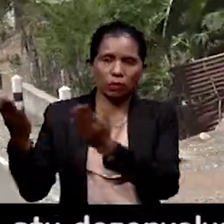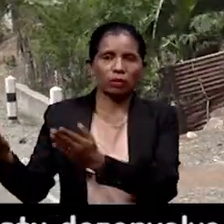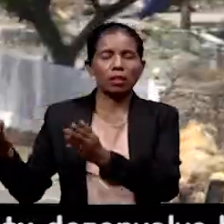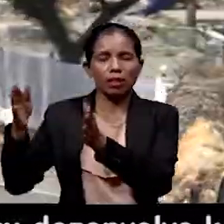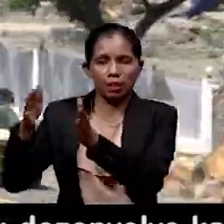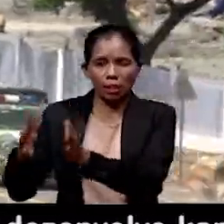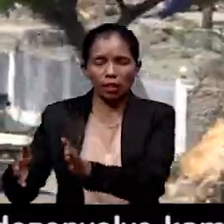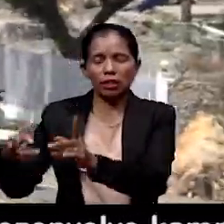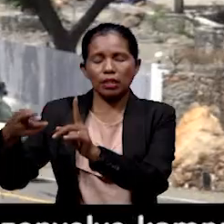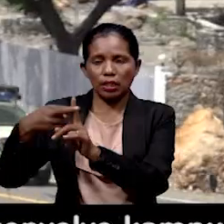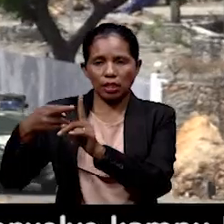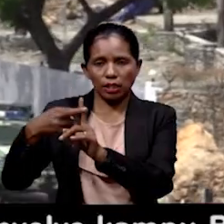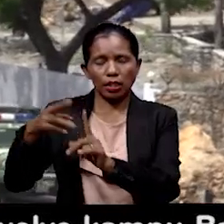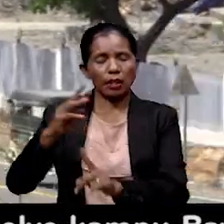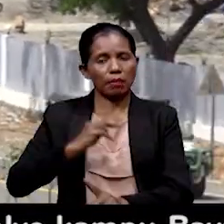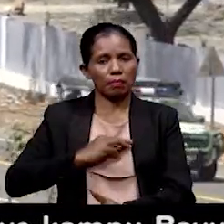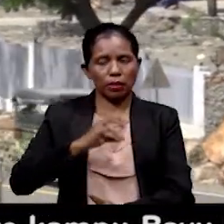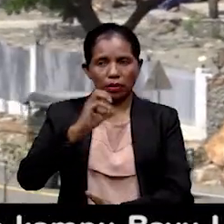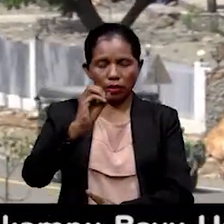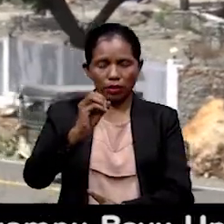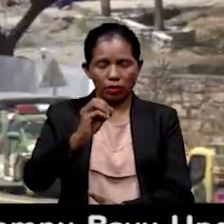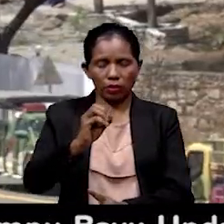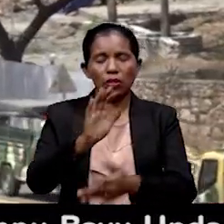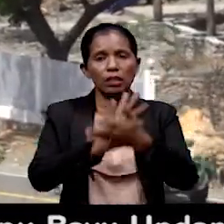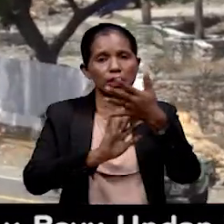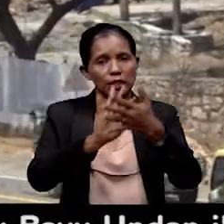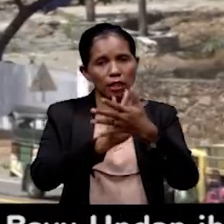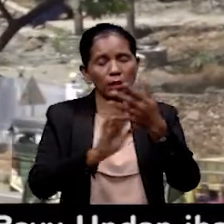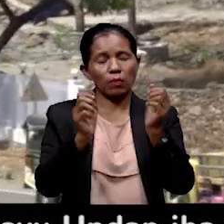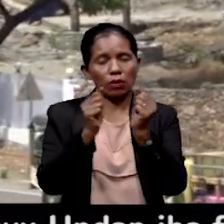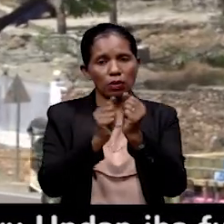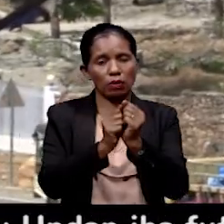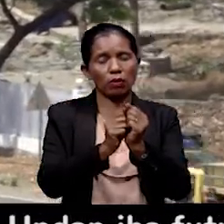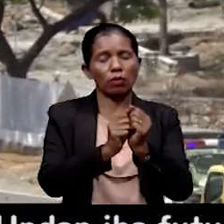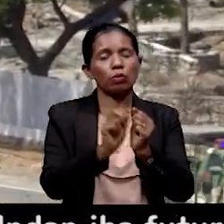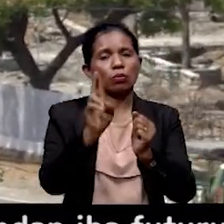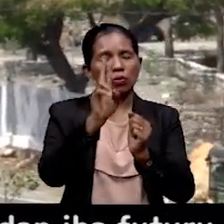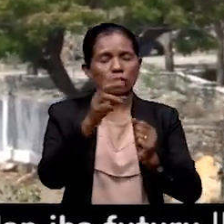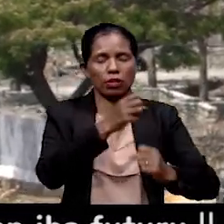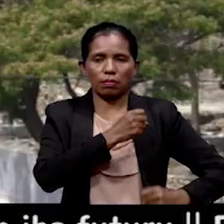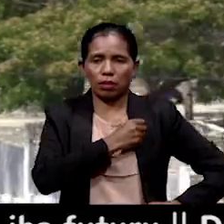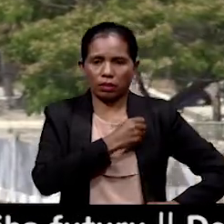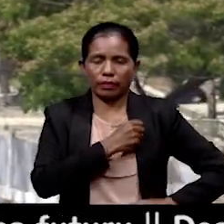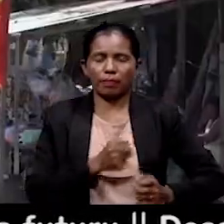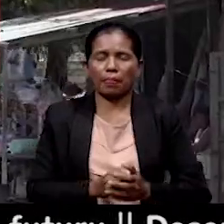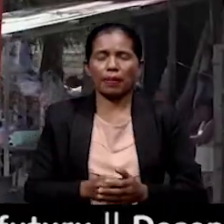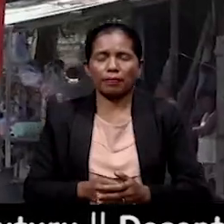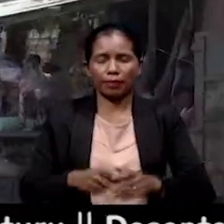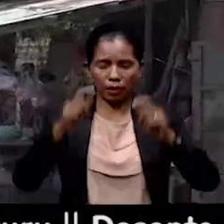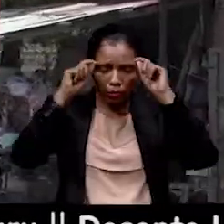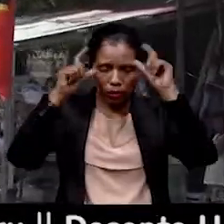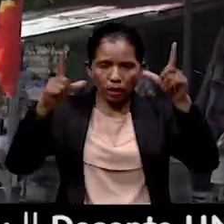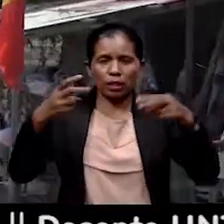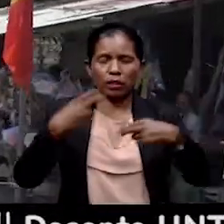heróis da pátria Metinaru, halot ho cerimônia militar. Timor-Leste e a situação difícil, hasuru hela